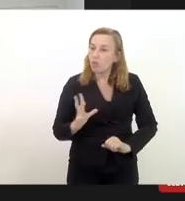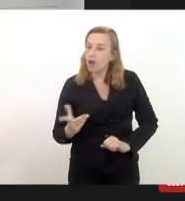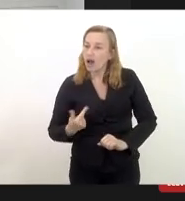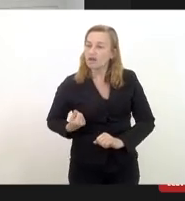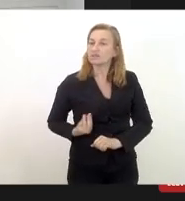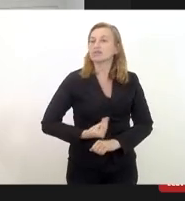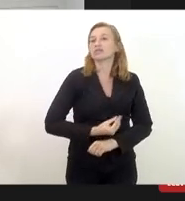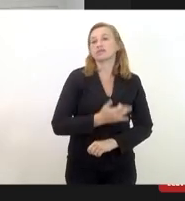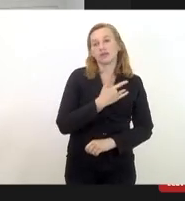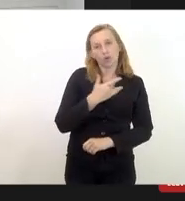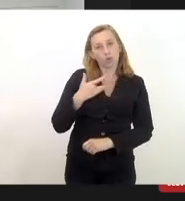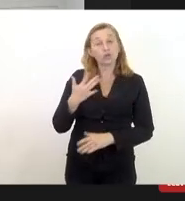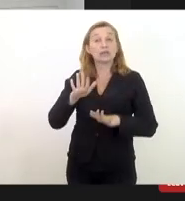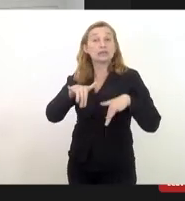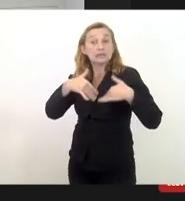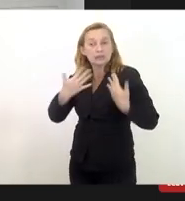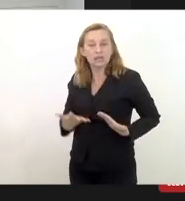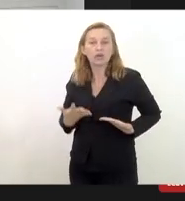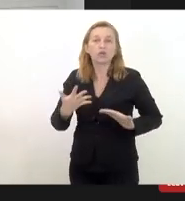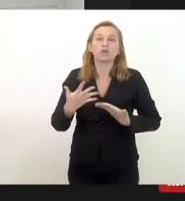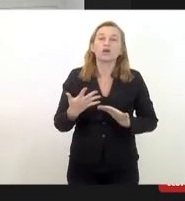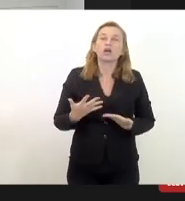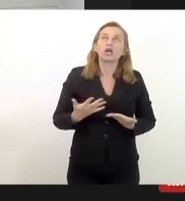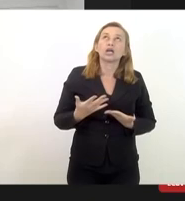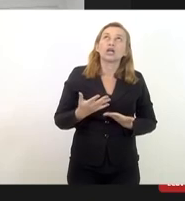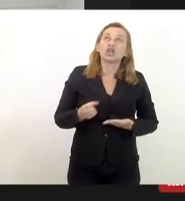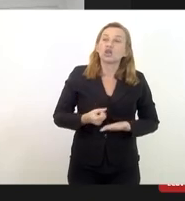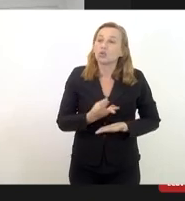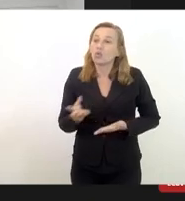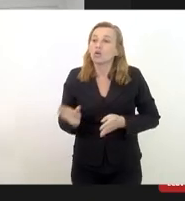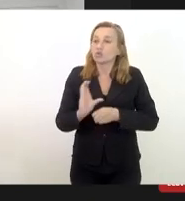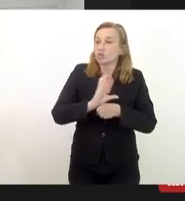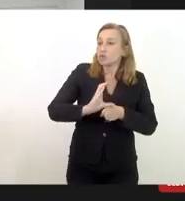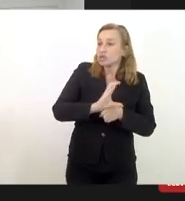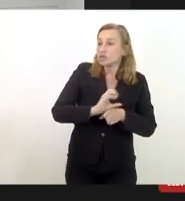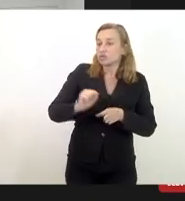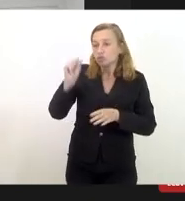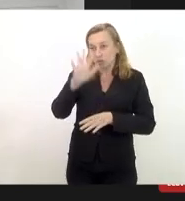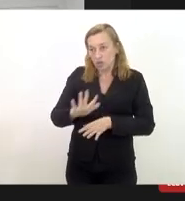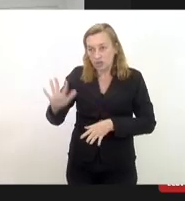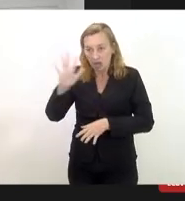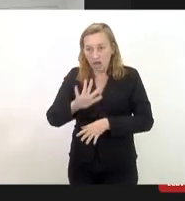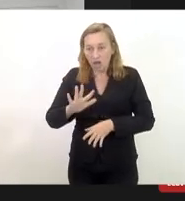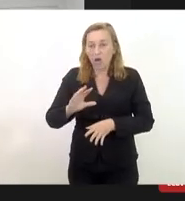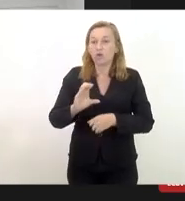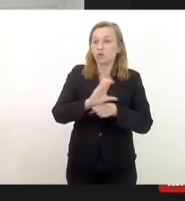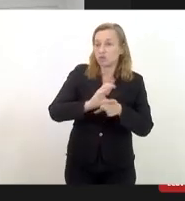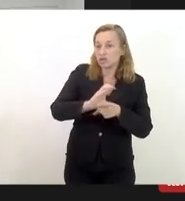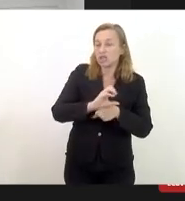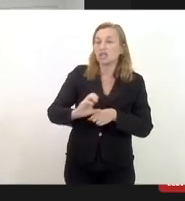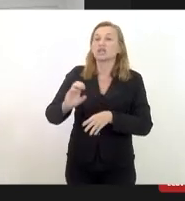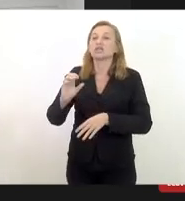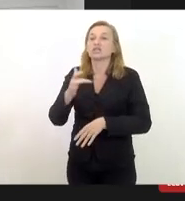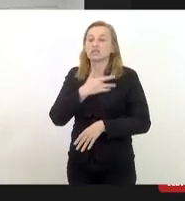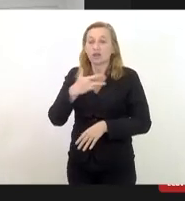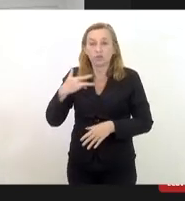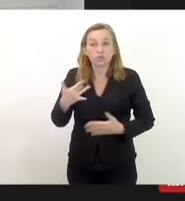saúde. Então, enquanto Conselho Social, Conselho de Saúde,